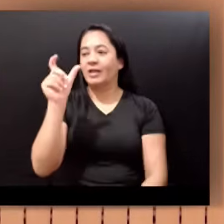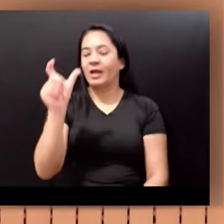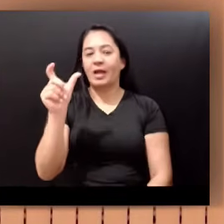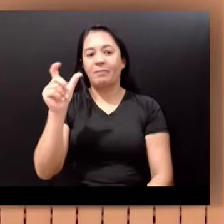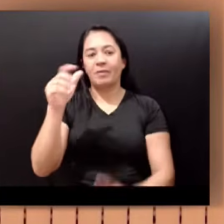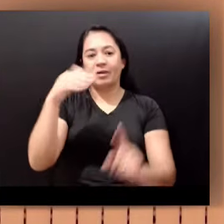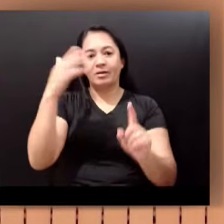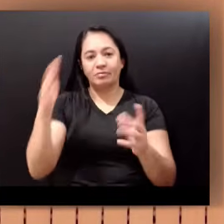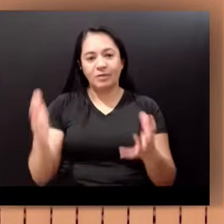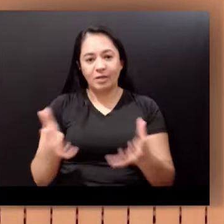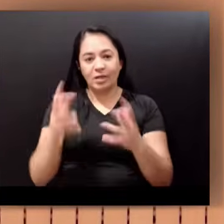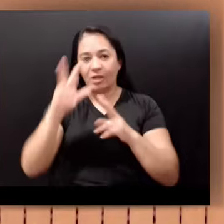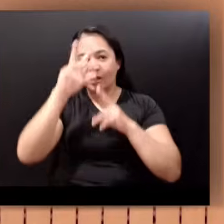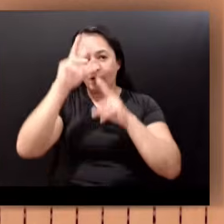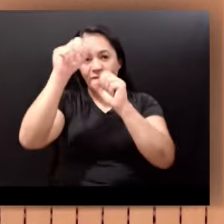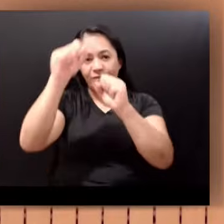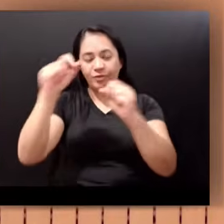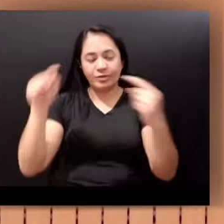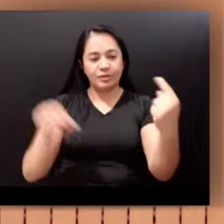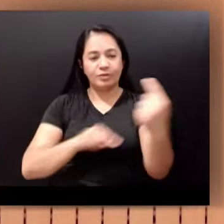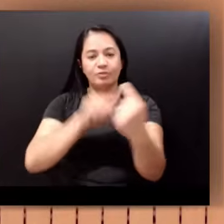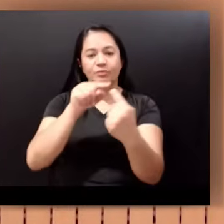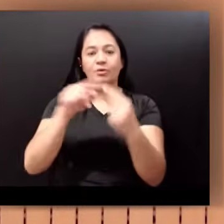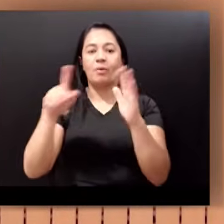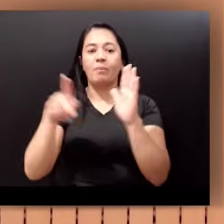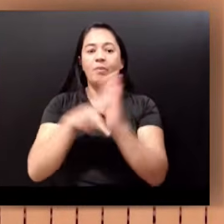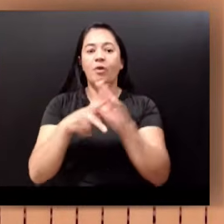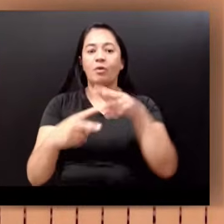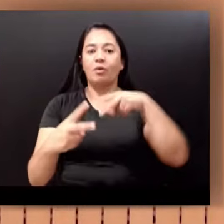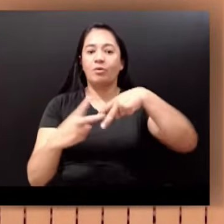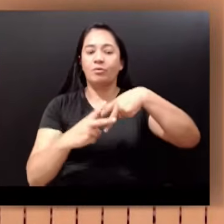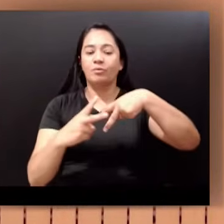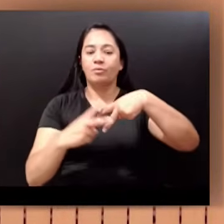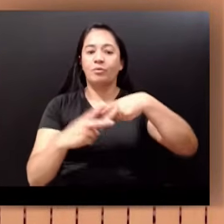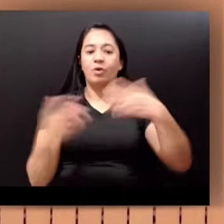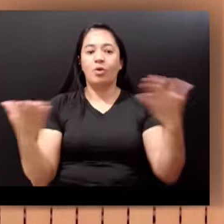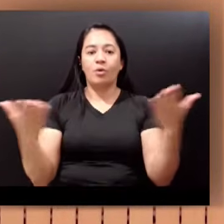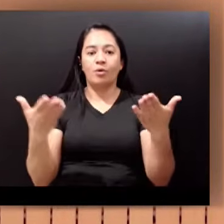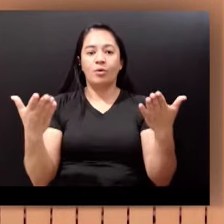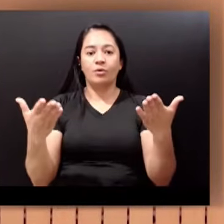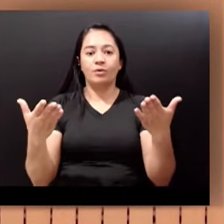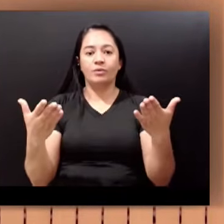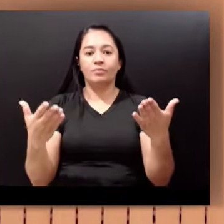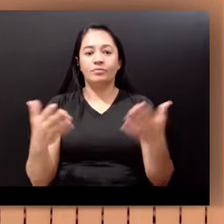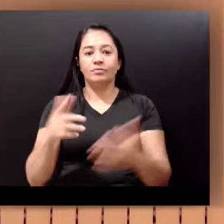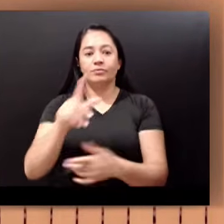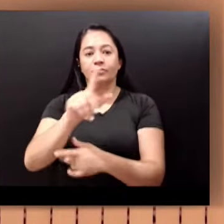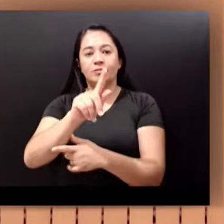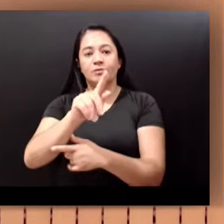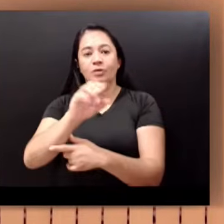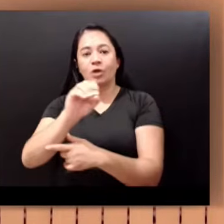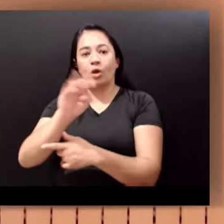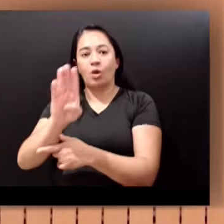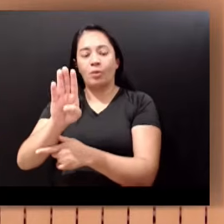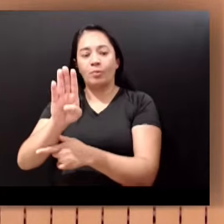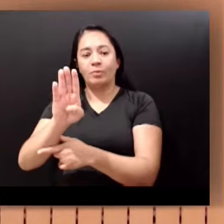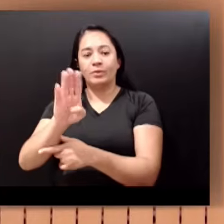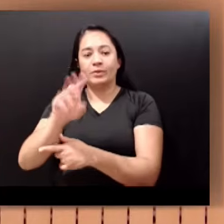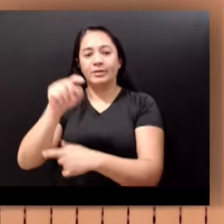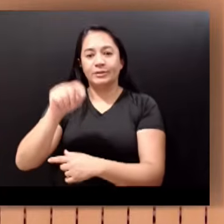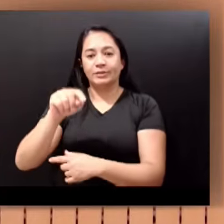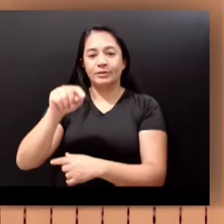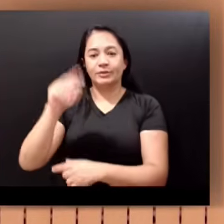e a finalidade da instituição. Hoje, o GOB, o Grande Oriente do Brasil, ele é sem dúvida a